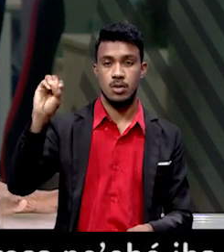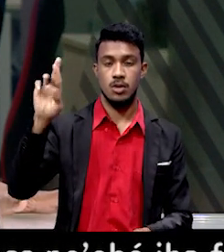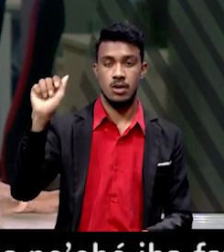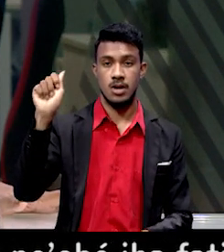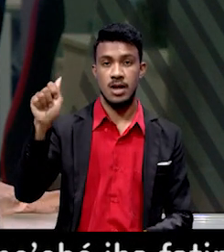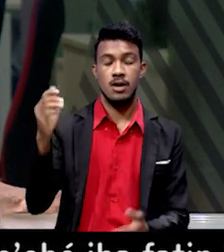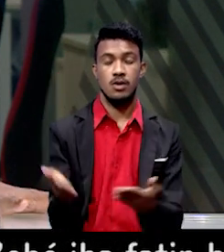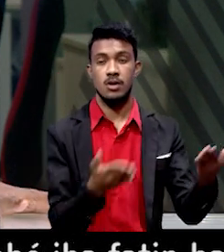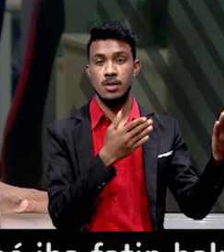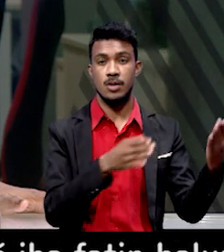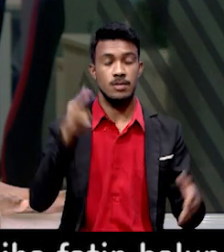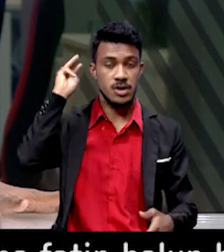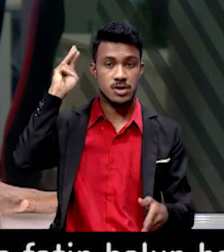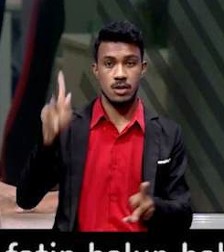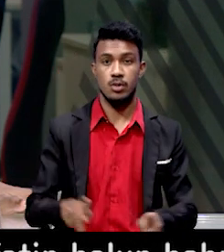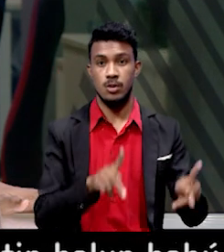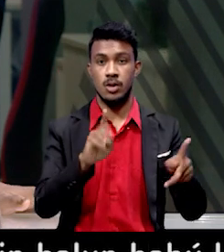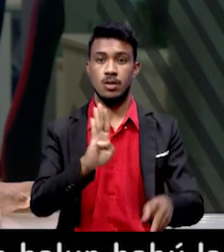Baucau.